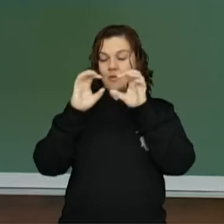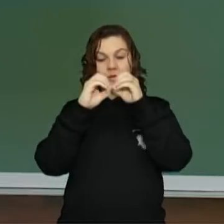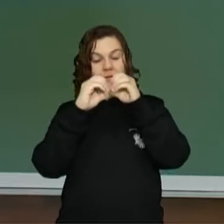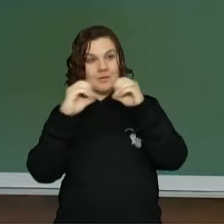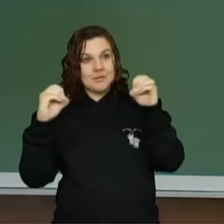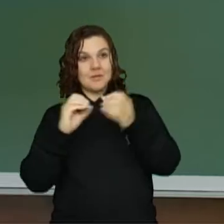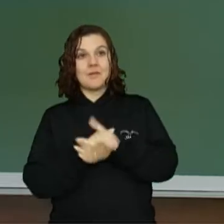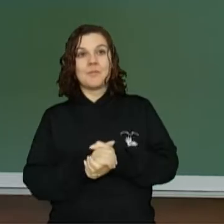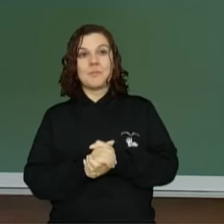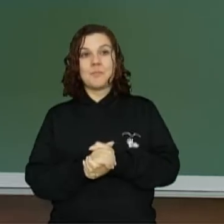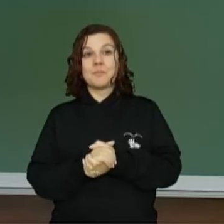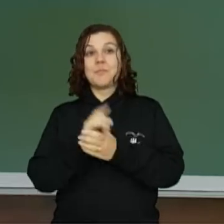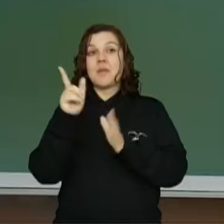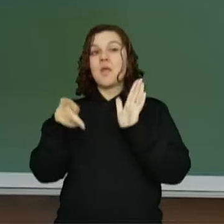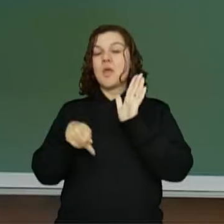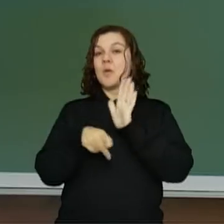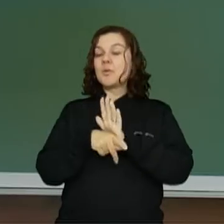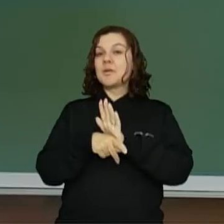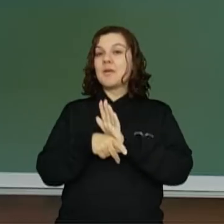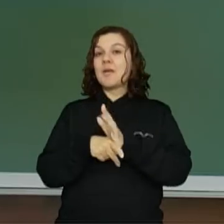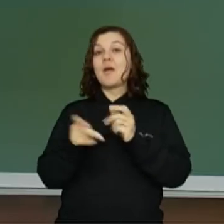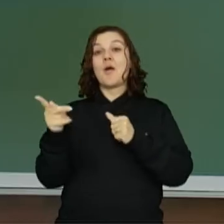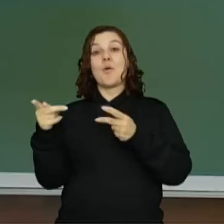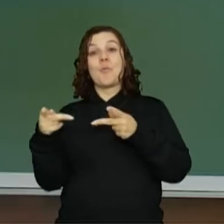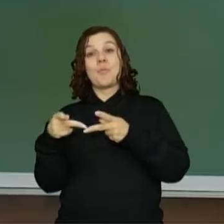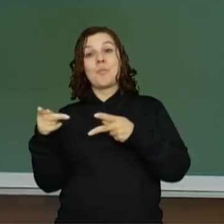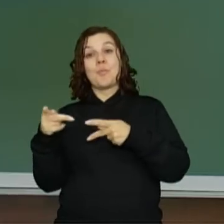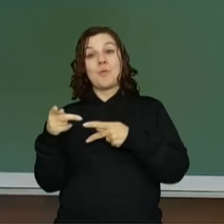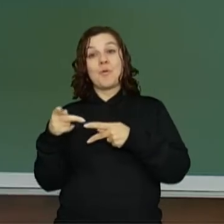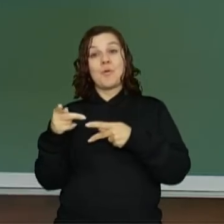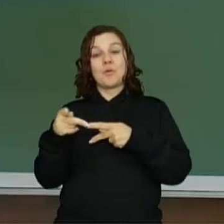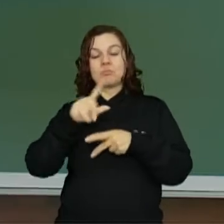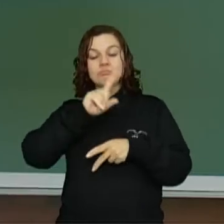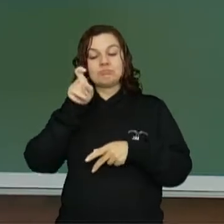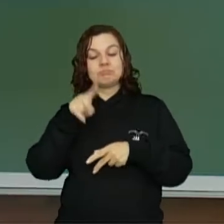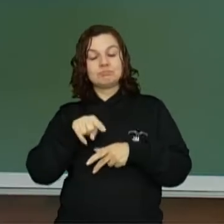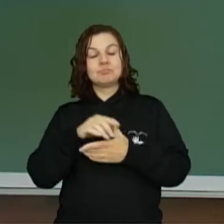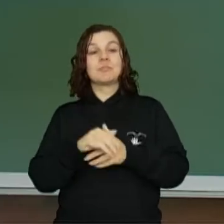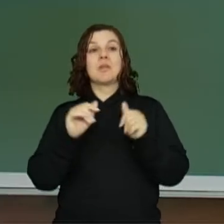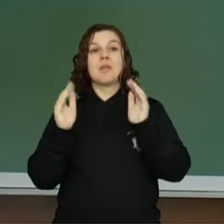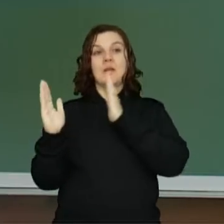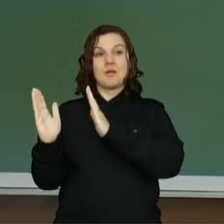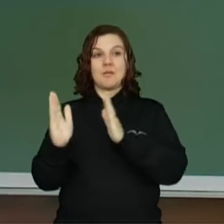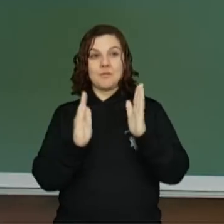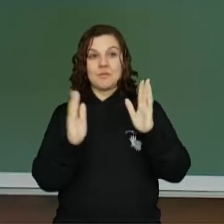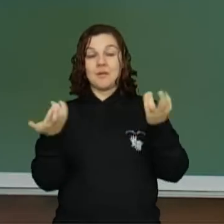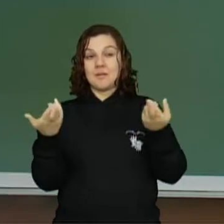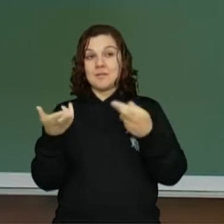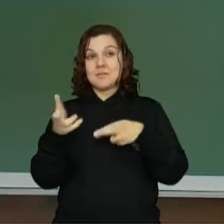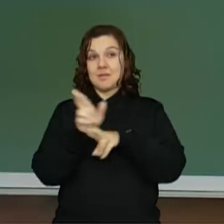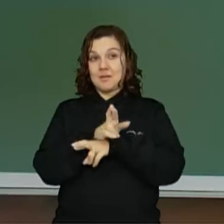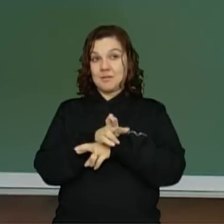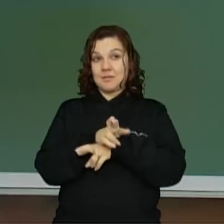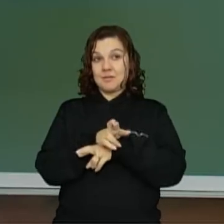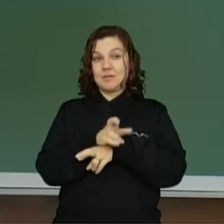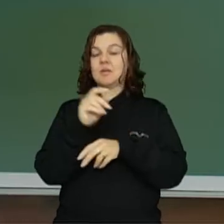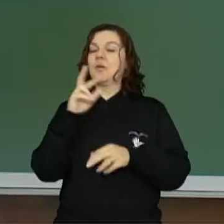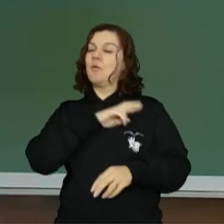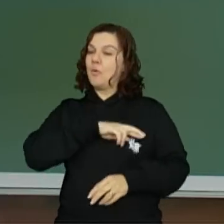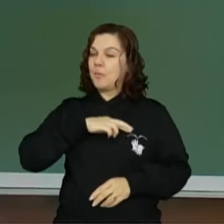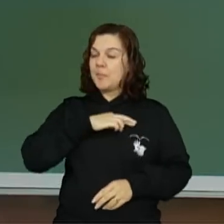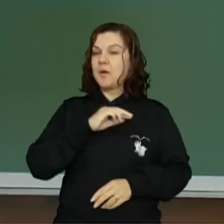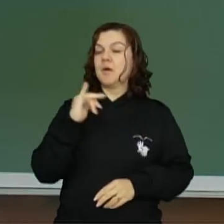oração, que é um pronome indefinido, faz menção às palavras relacionadas,